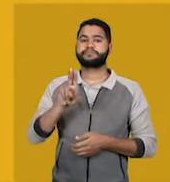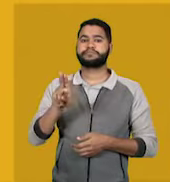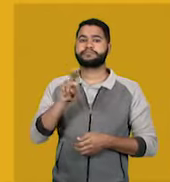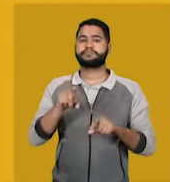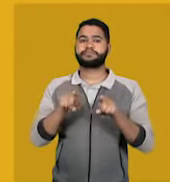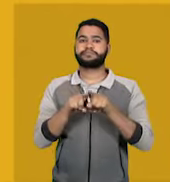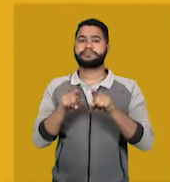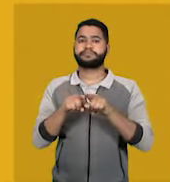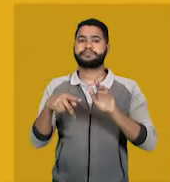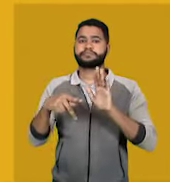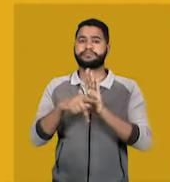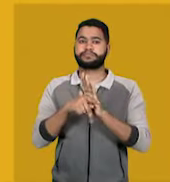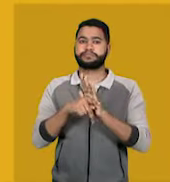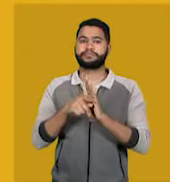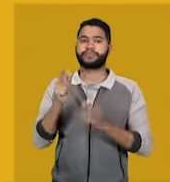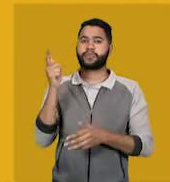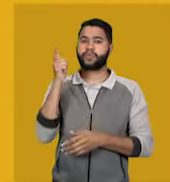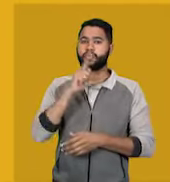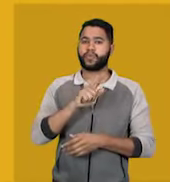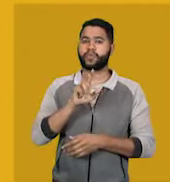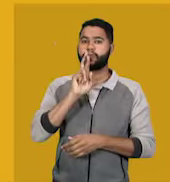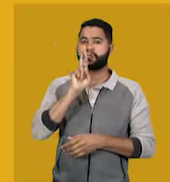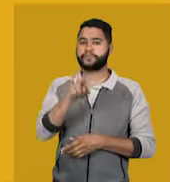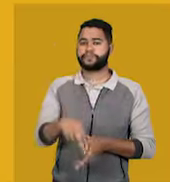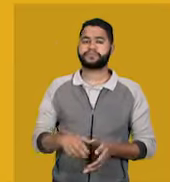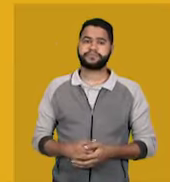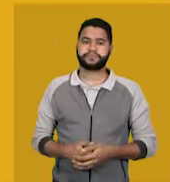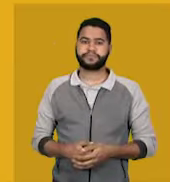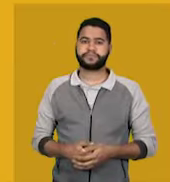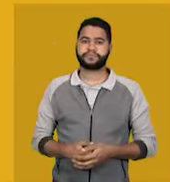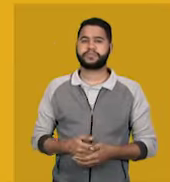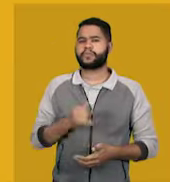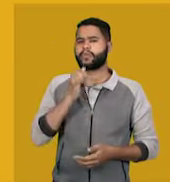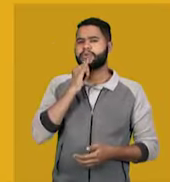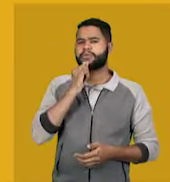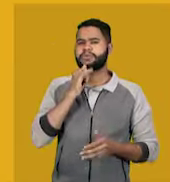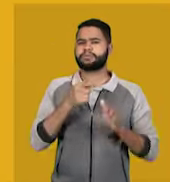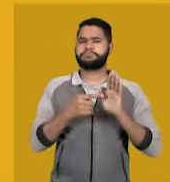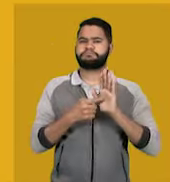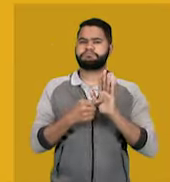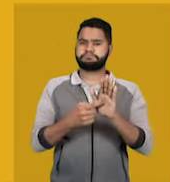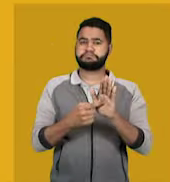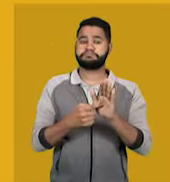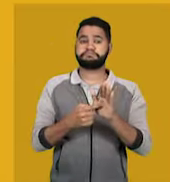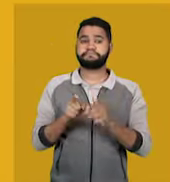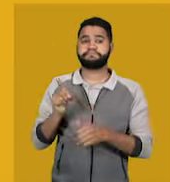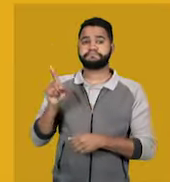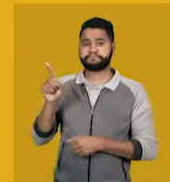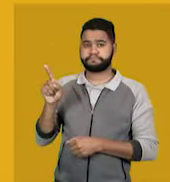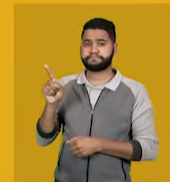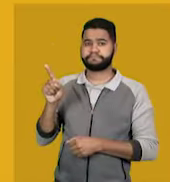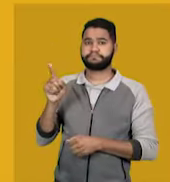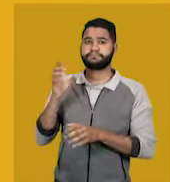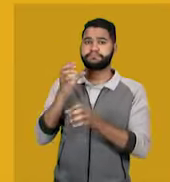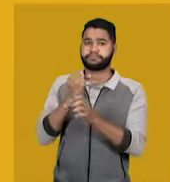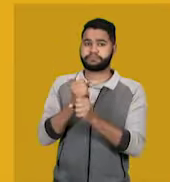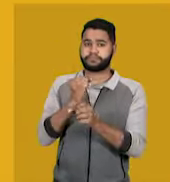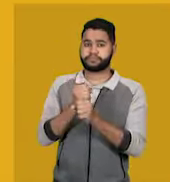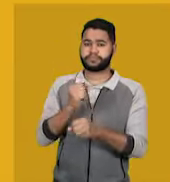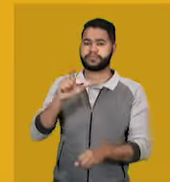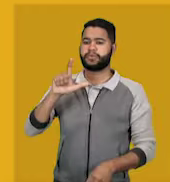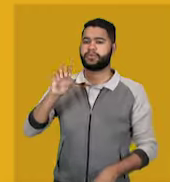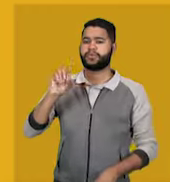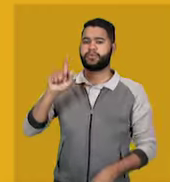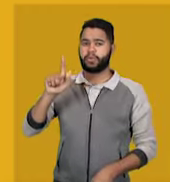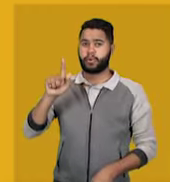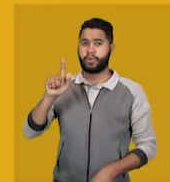as propriedades para obter os resultados. Então vamos para um exemplo prático. Nós temos aqui o cálculo de logaritmo.